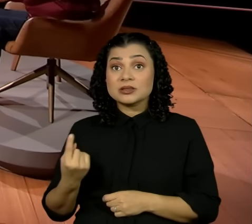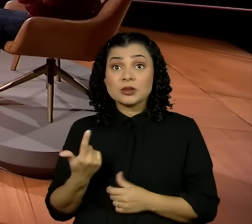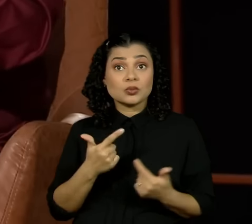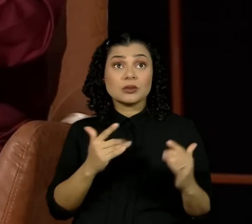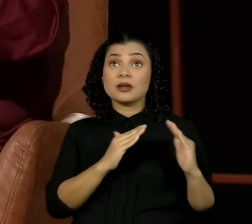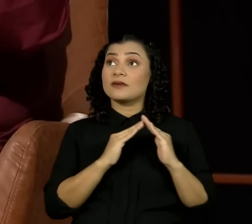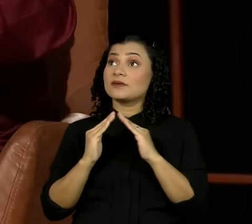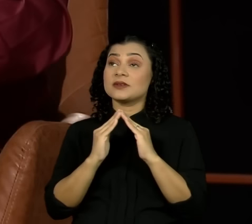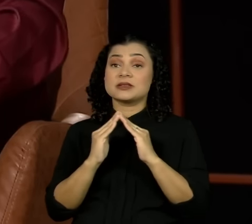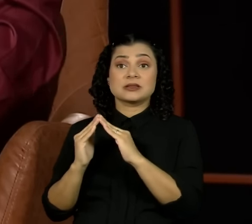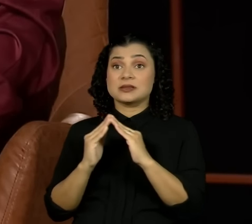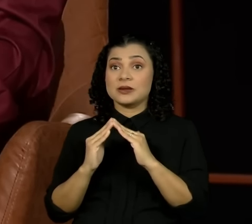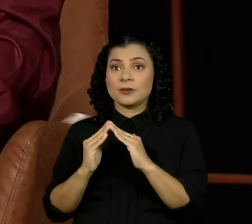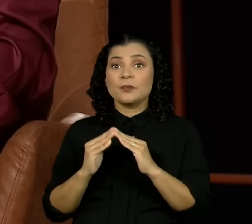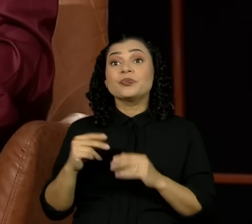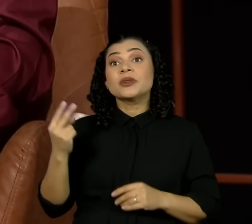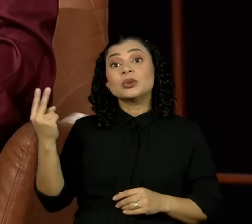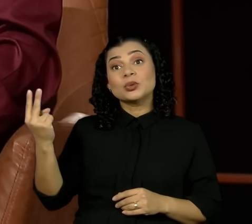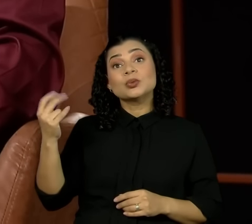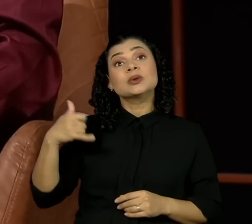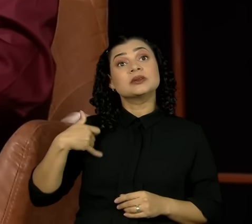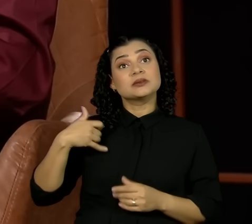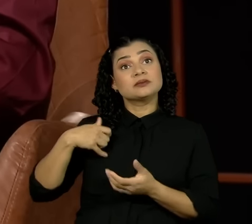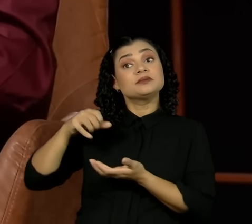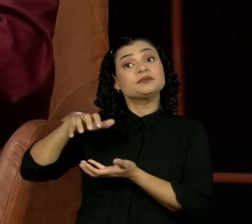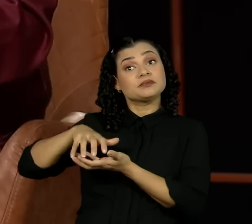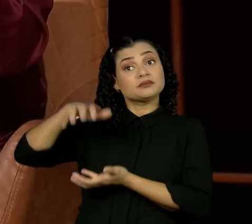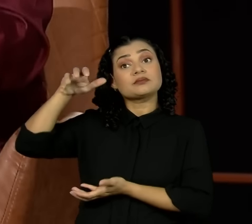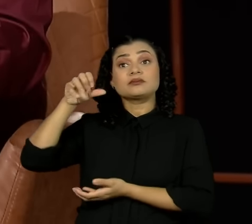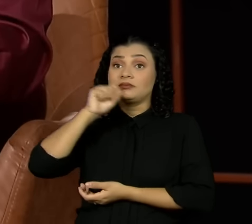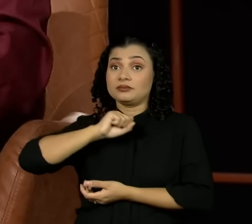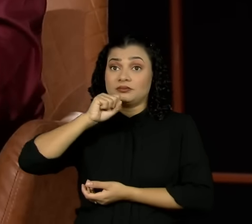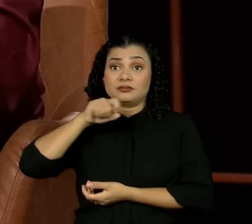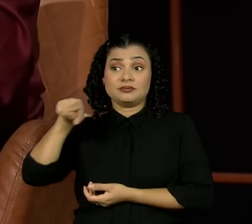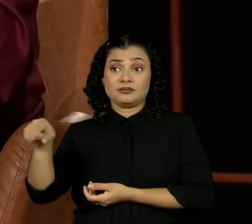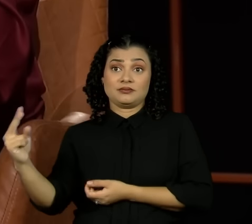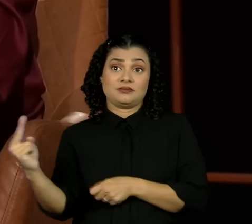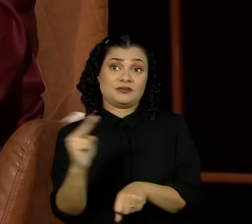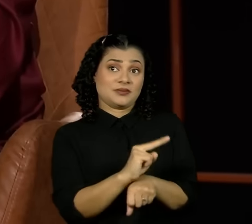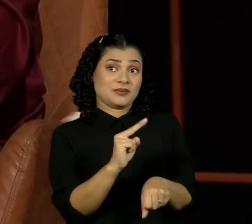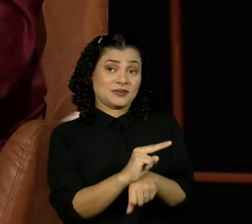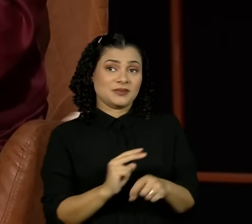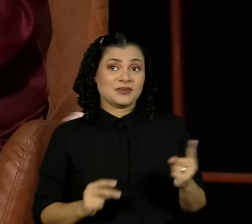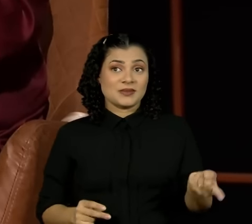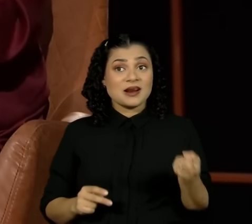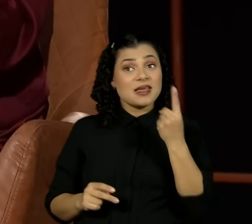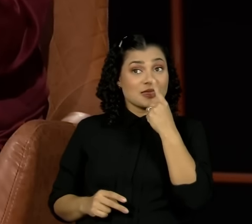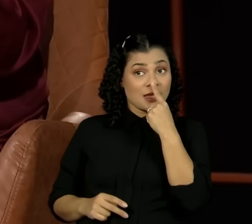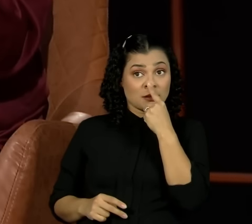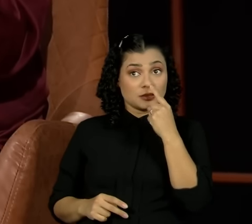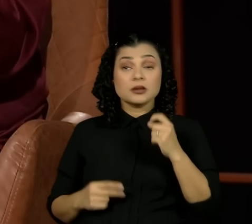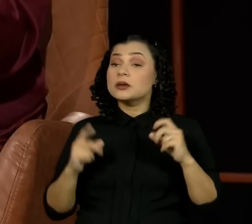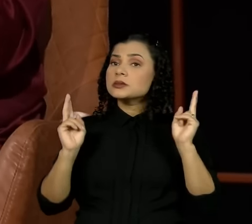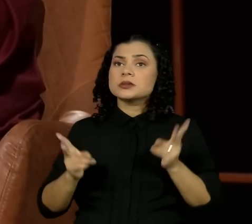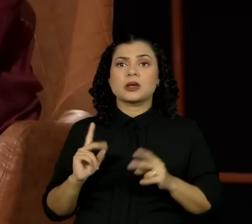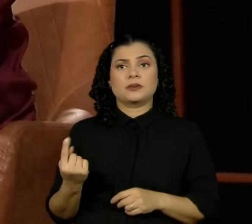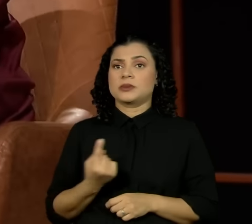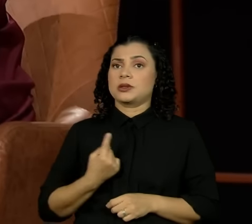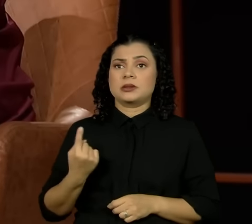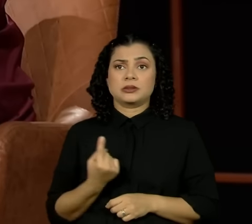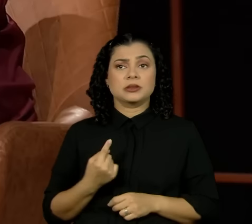tá? Criada por 2 velhas, né? 2 senhoras idosas, e ela está sempre sozinha. E